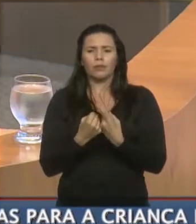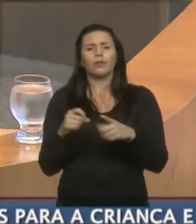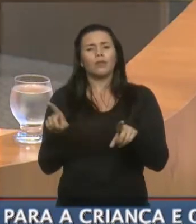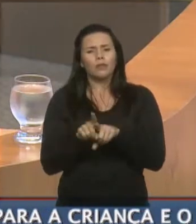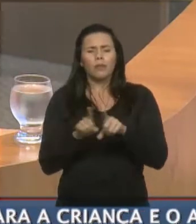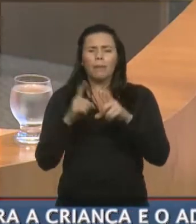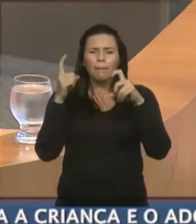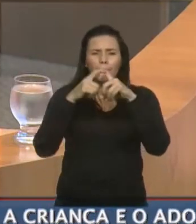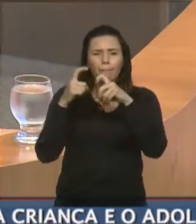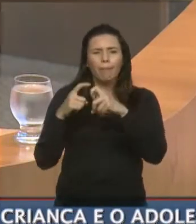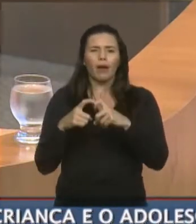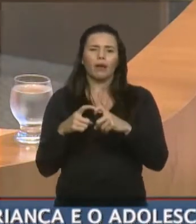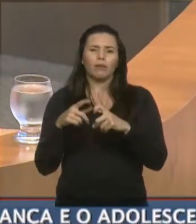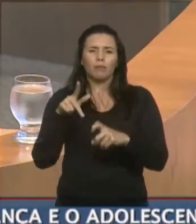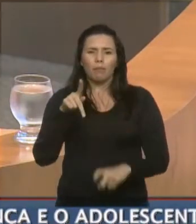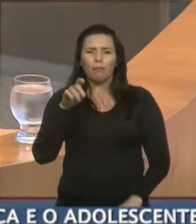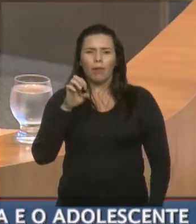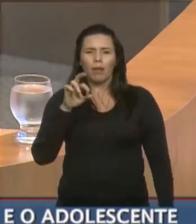legistas.